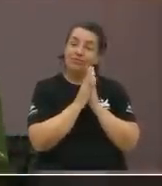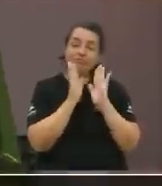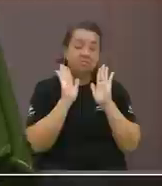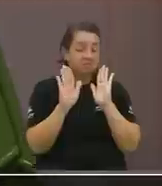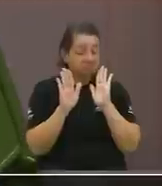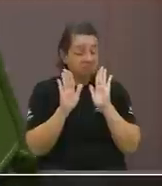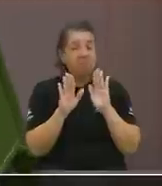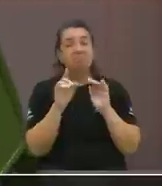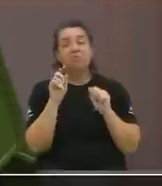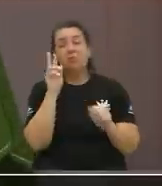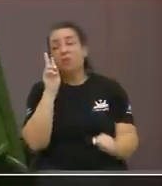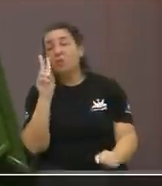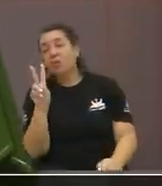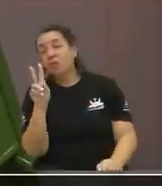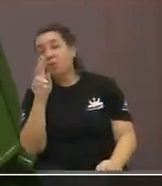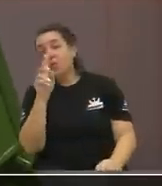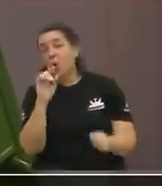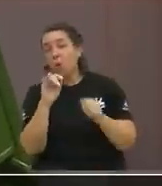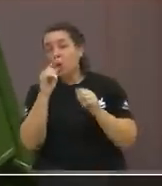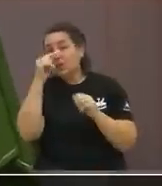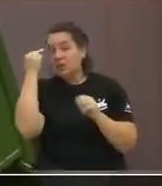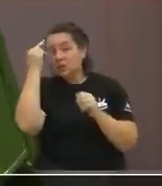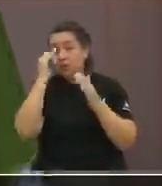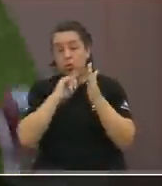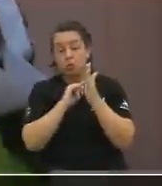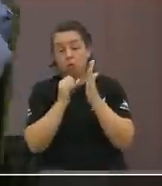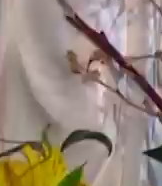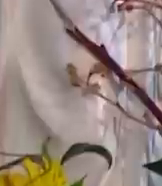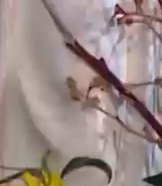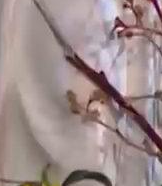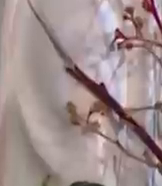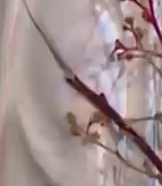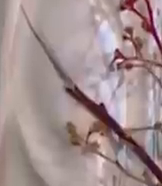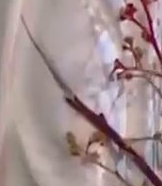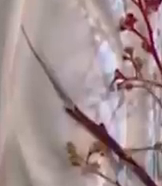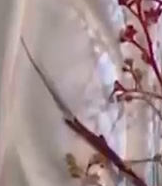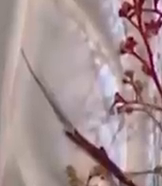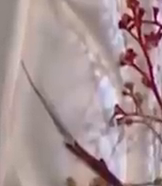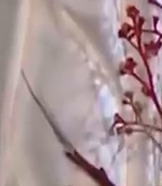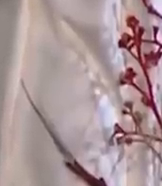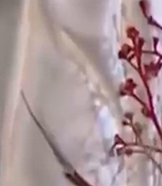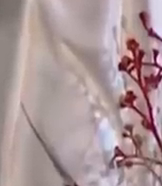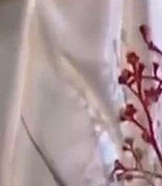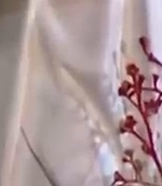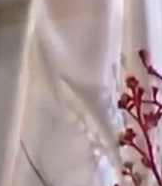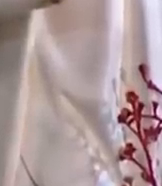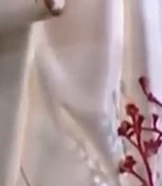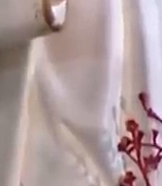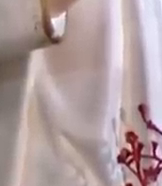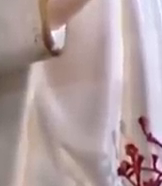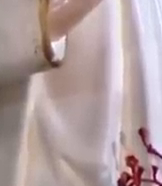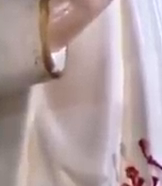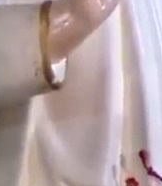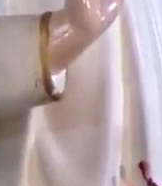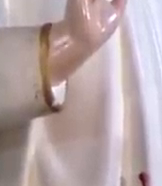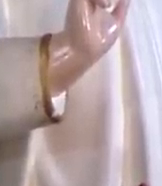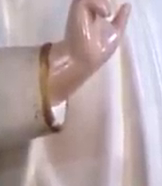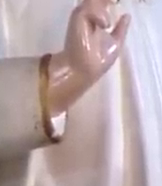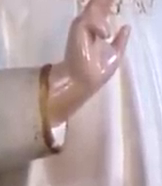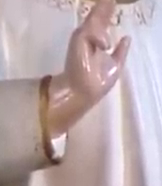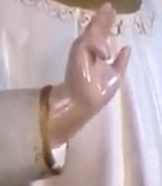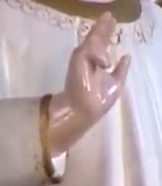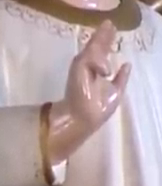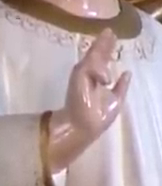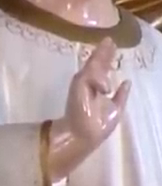Quantas vezes ele deve ter visto São José lendo os salmos, lendo a palavra